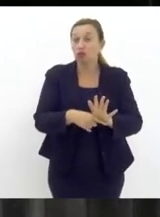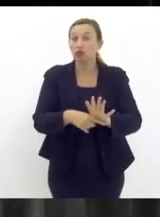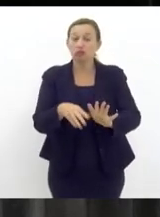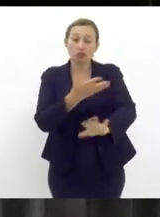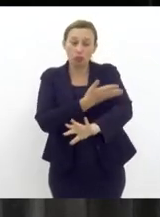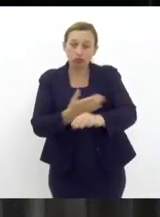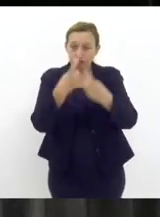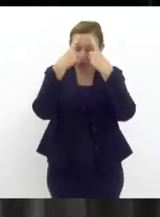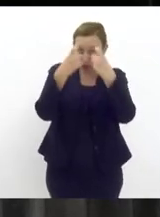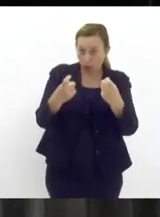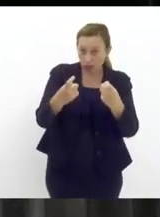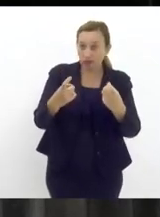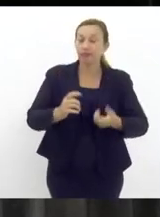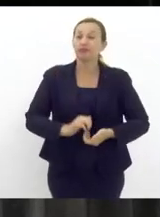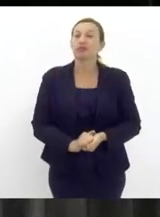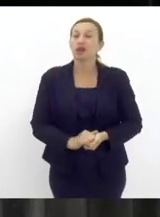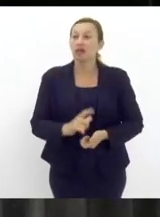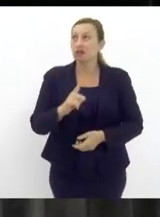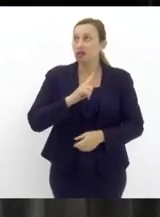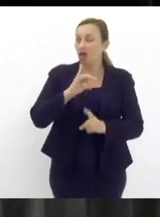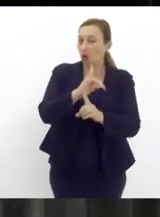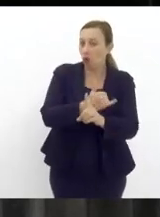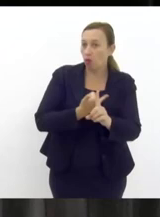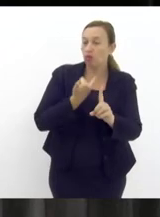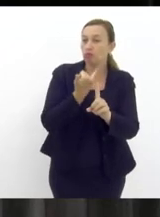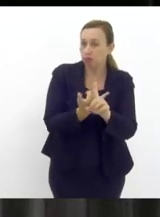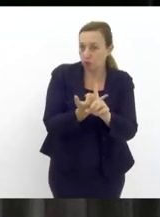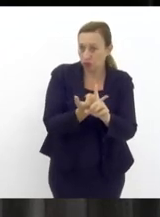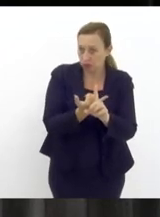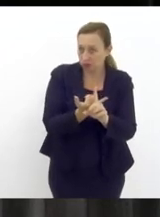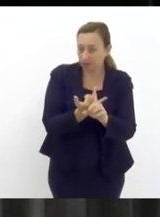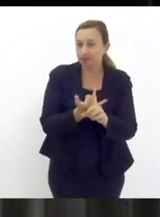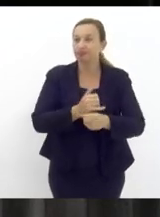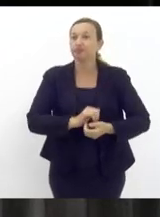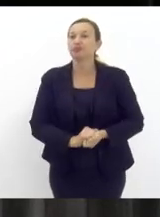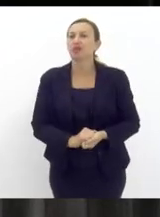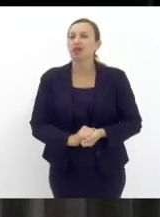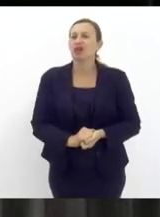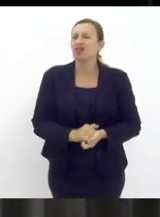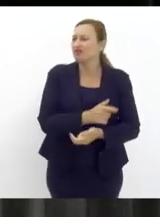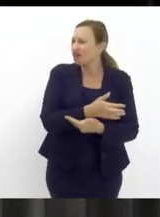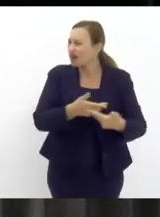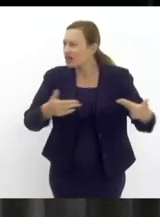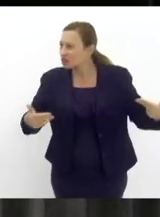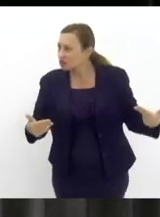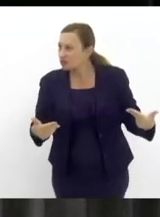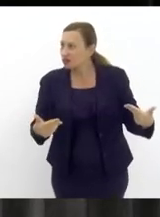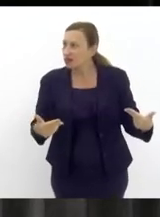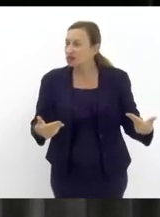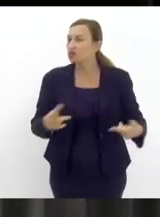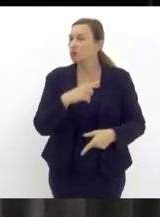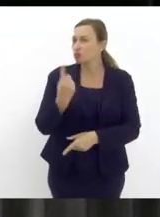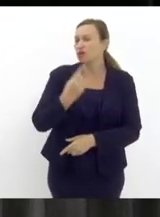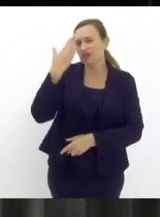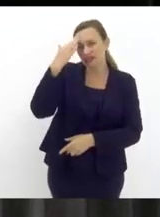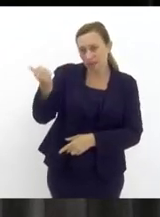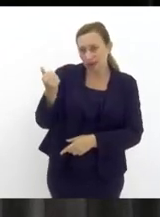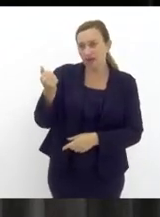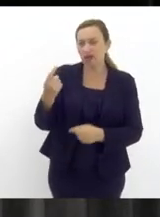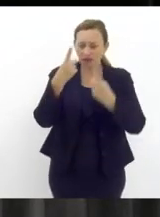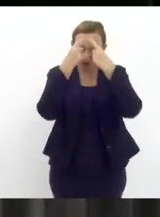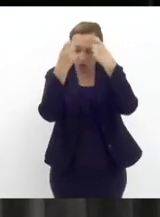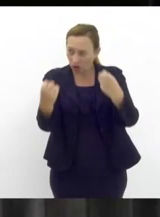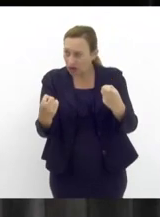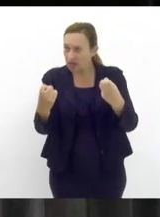violento a gente tem bullying e ostracismo social Muitas vezes os autores como a gente sabe dos ataques